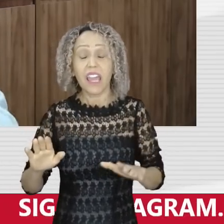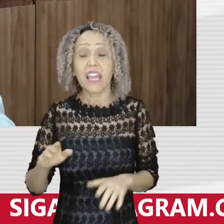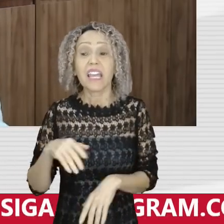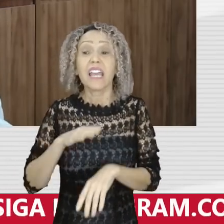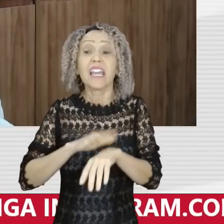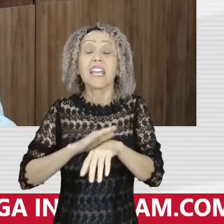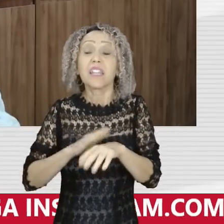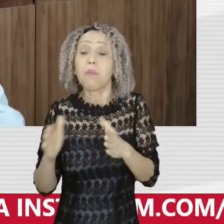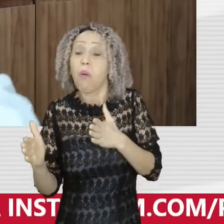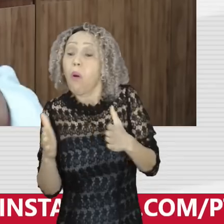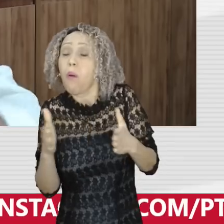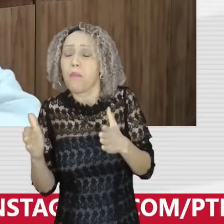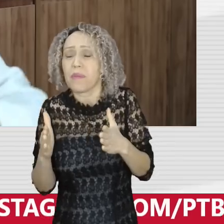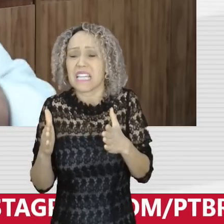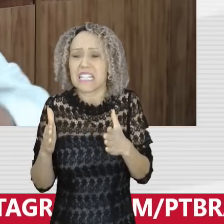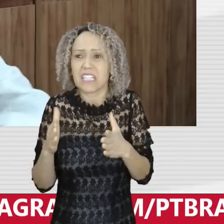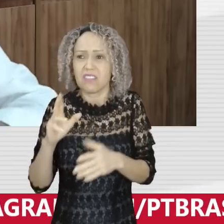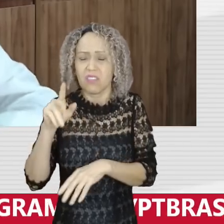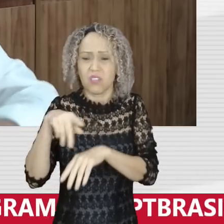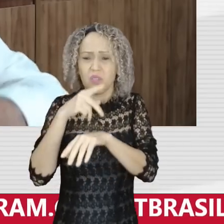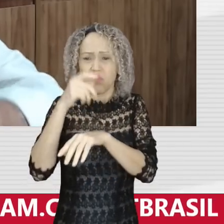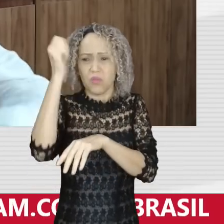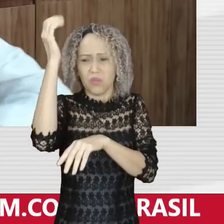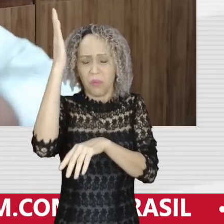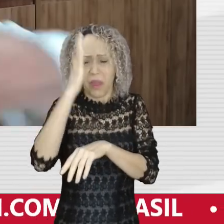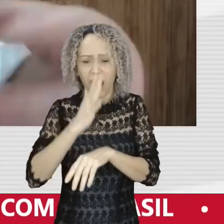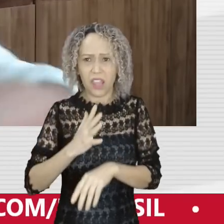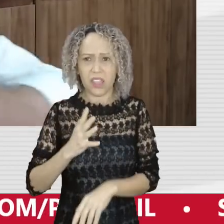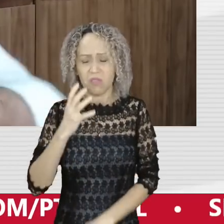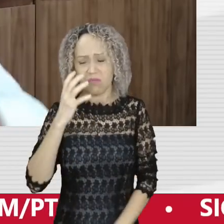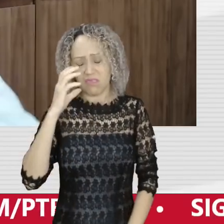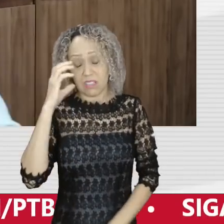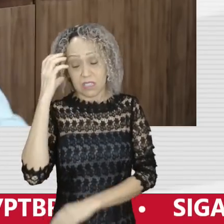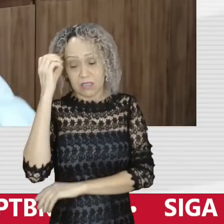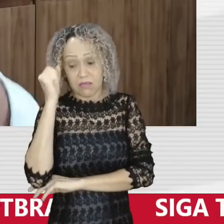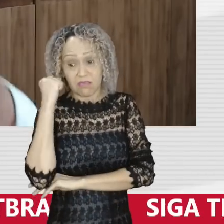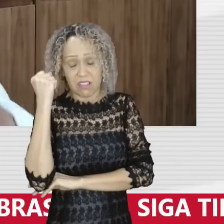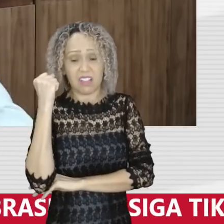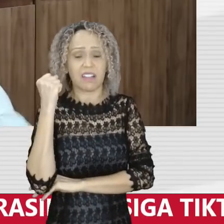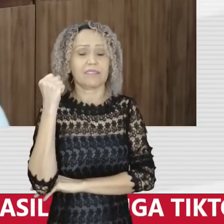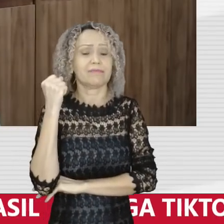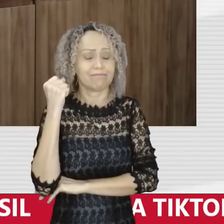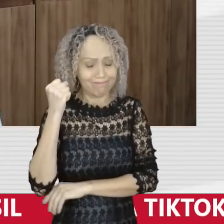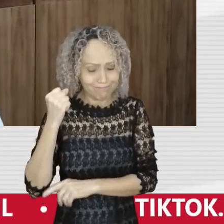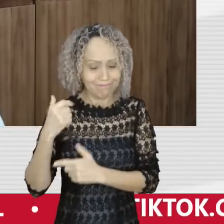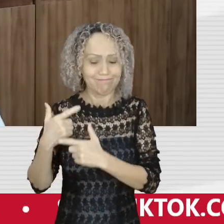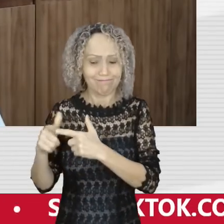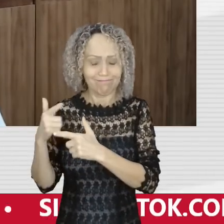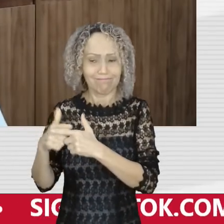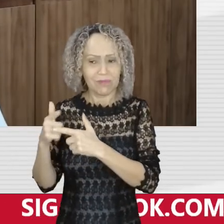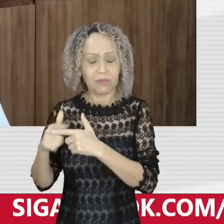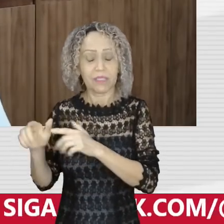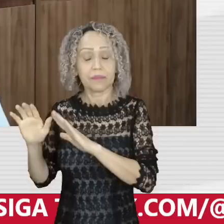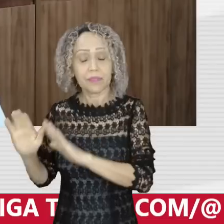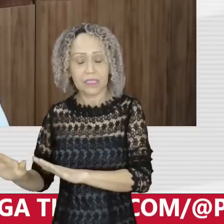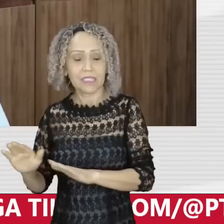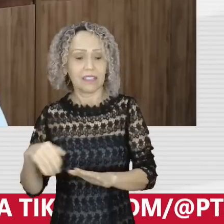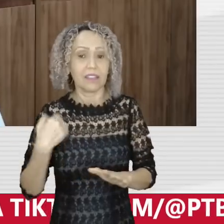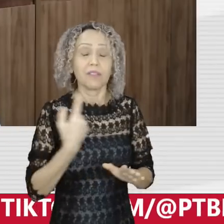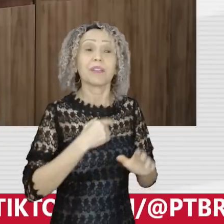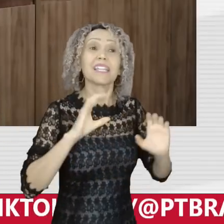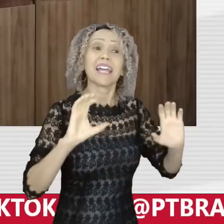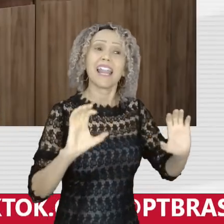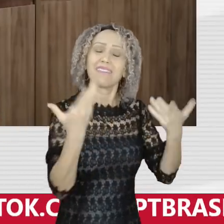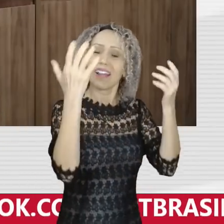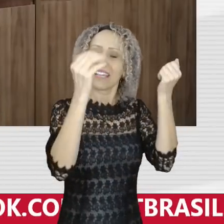essa consciência dessa gravidade que faz com que as pessoas estejam muito empenhadas em celebrar, em garantir esse governo. É isso